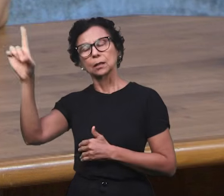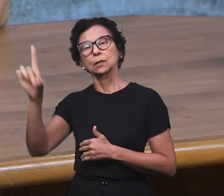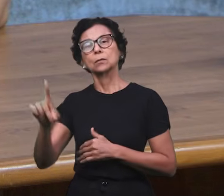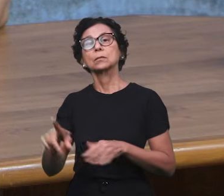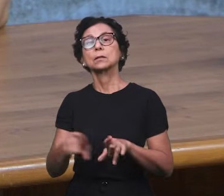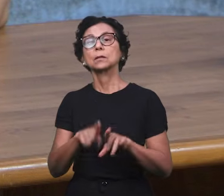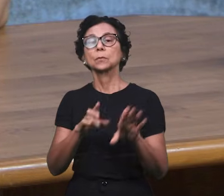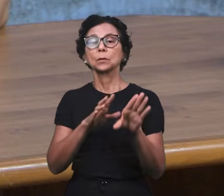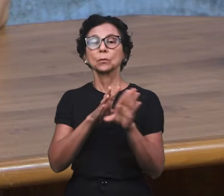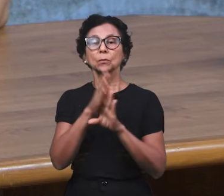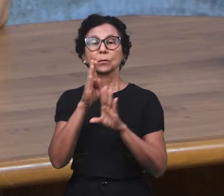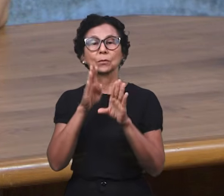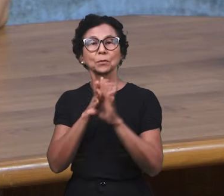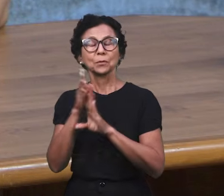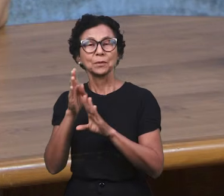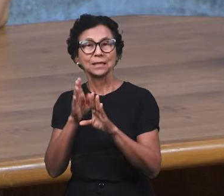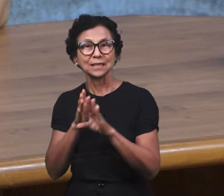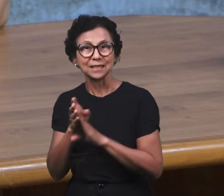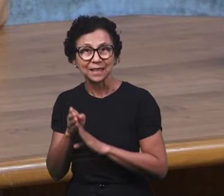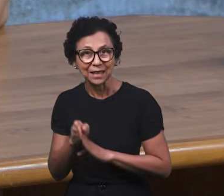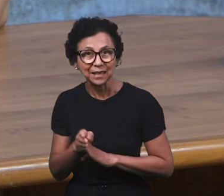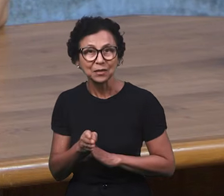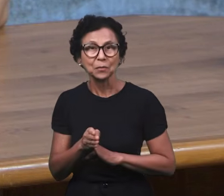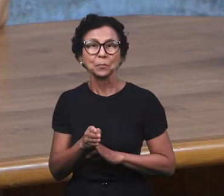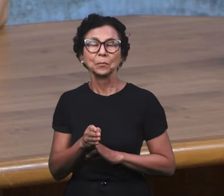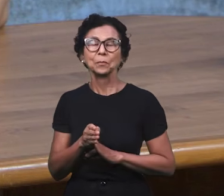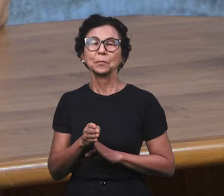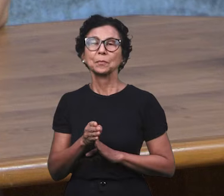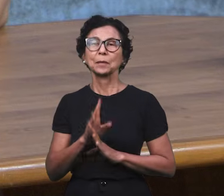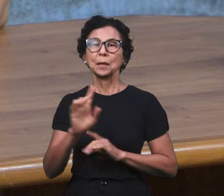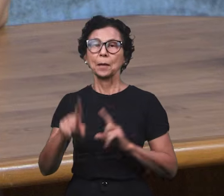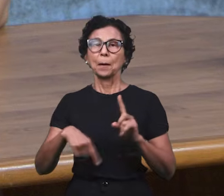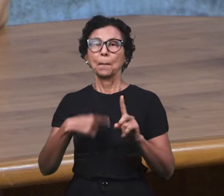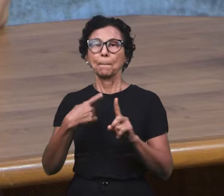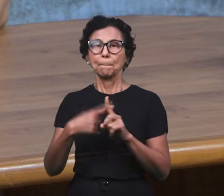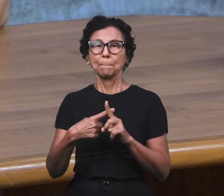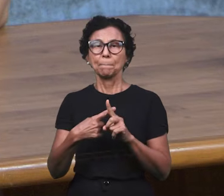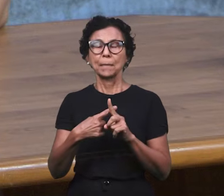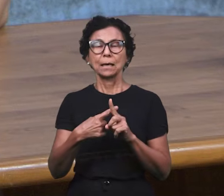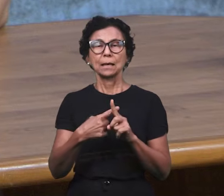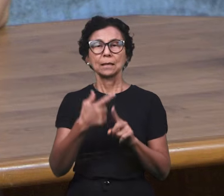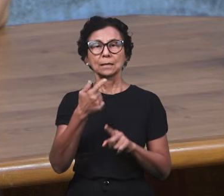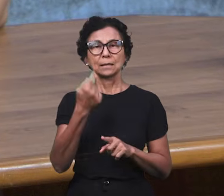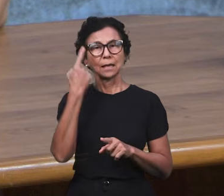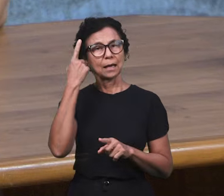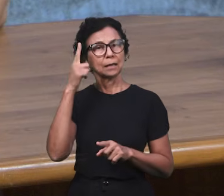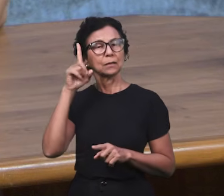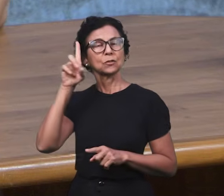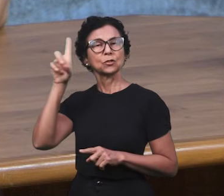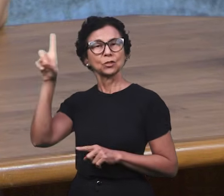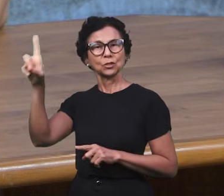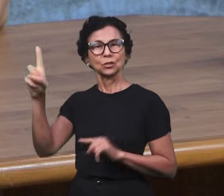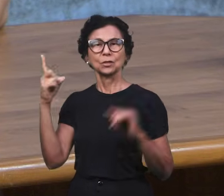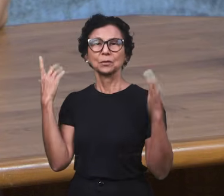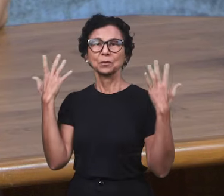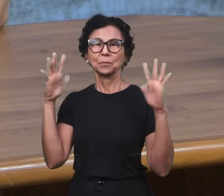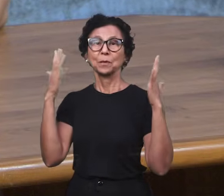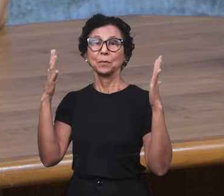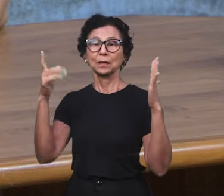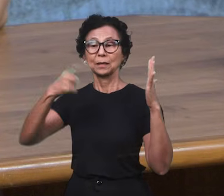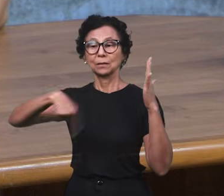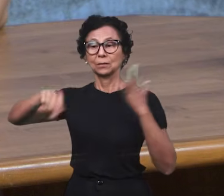para celebrarem outros 7 dias, celebraram ainda 7 dias com